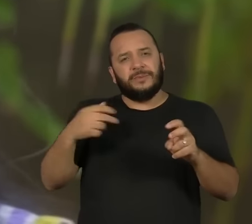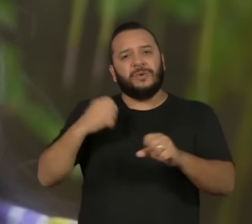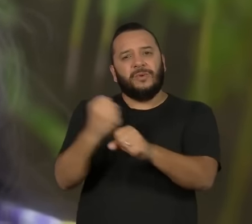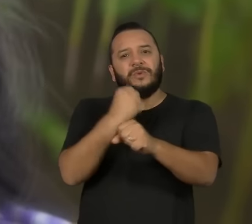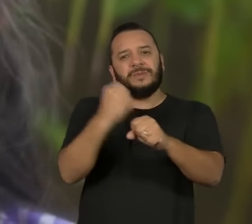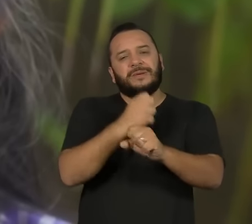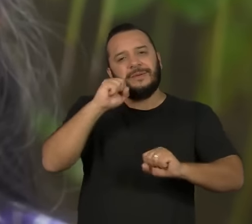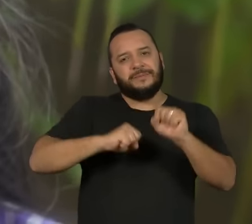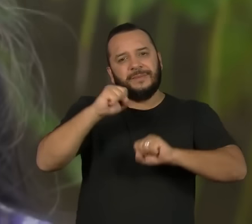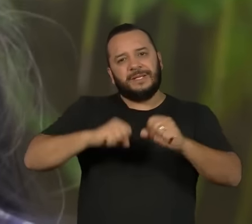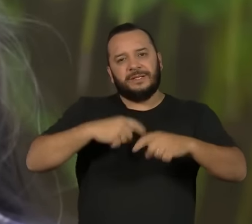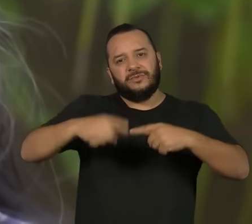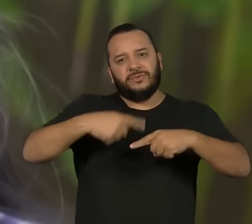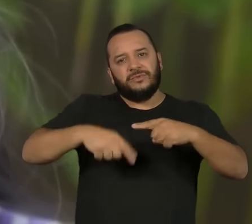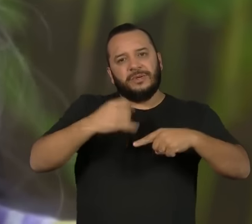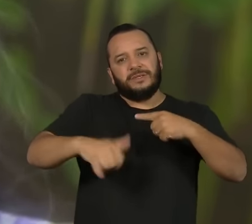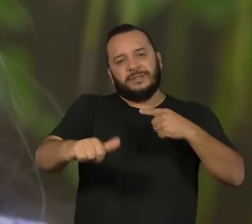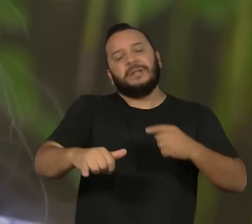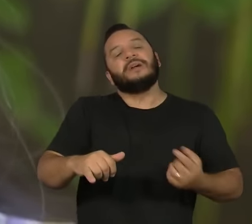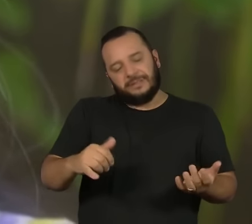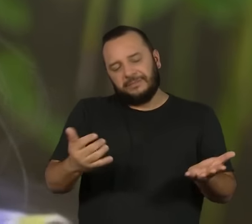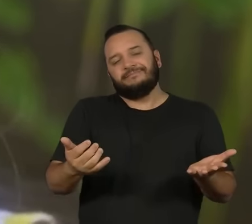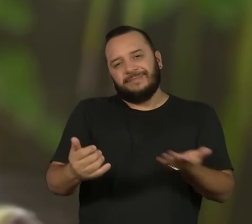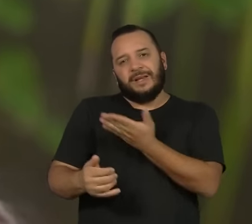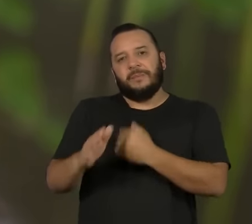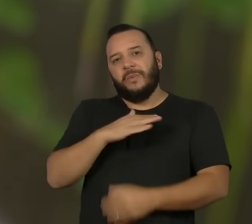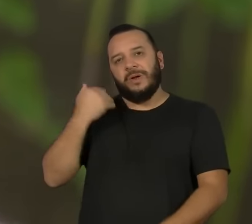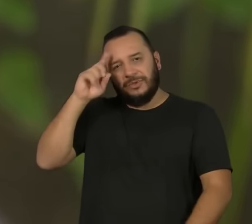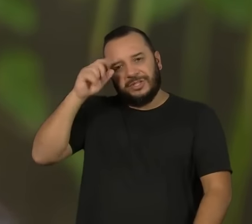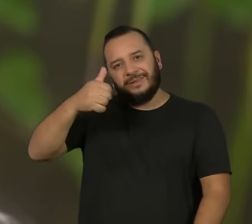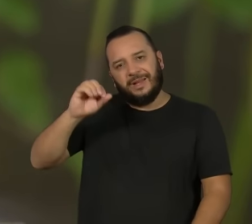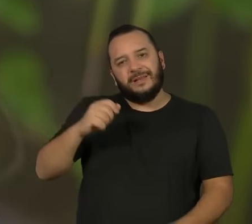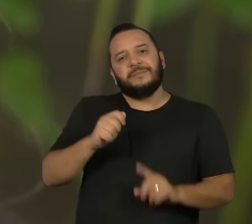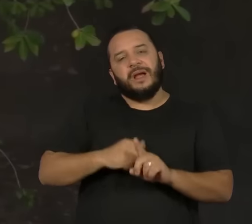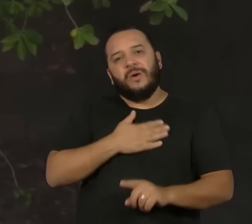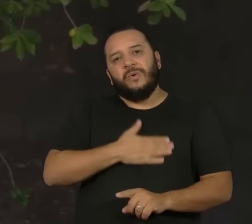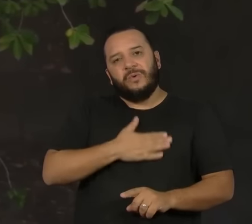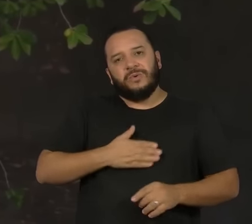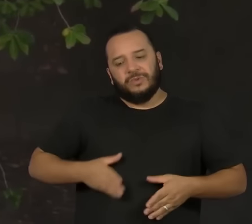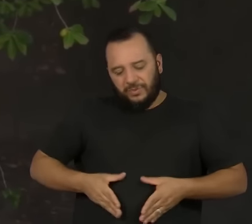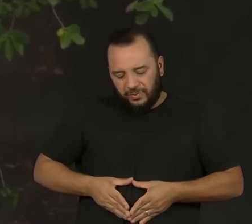Tuiri morreu no dia 10 de agosto, vítima de câncer no útero.